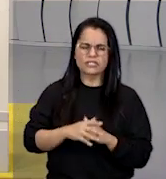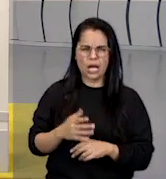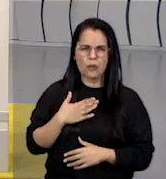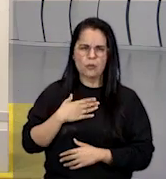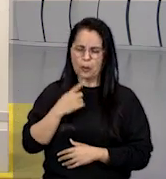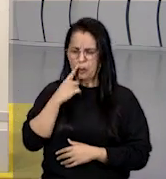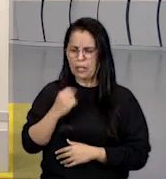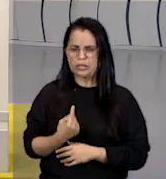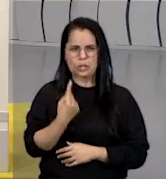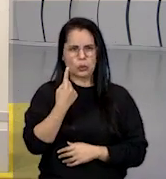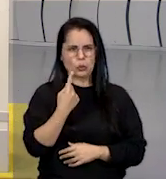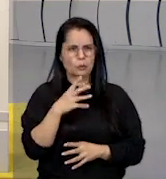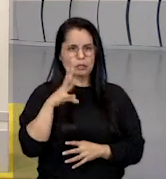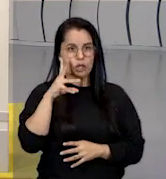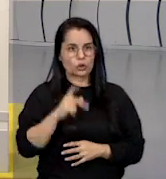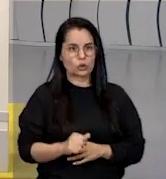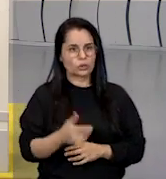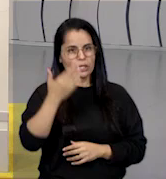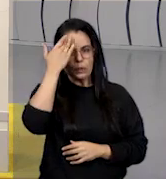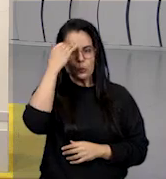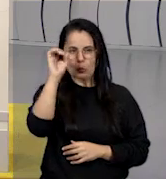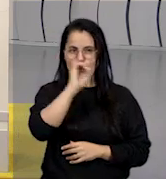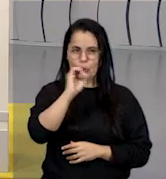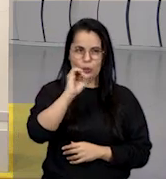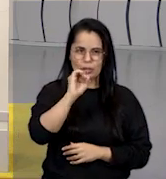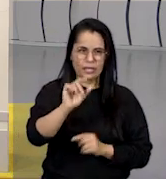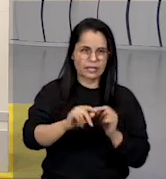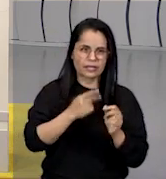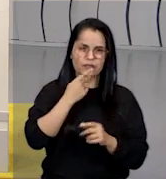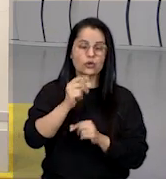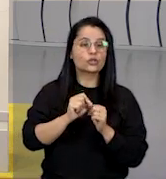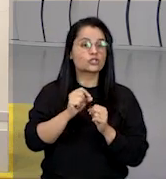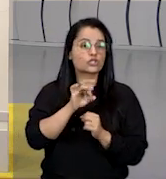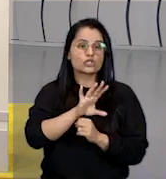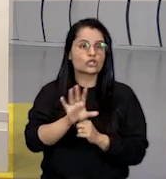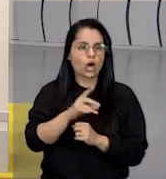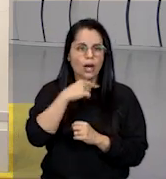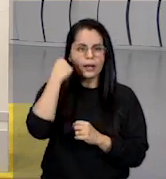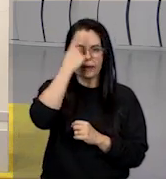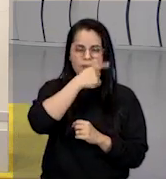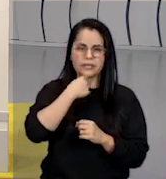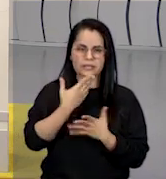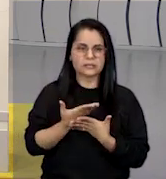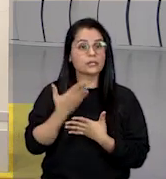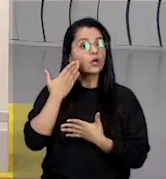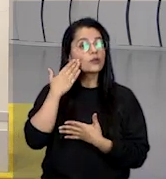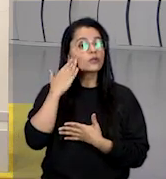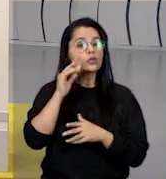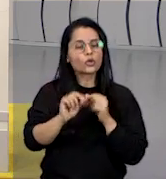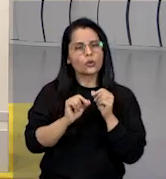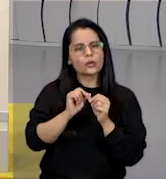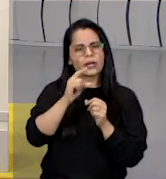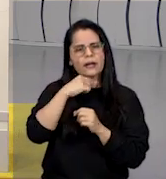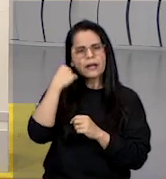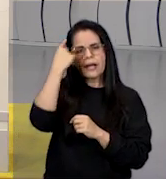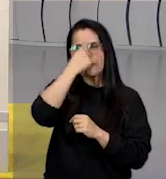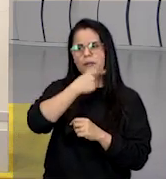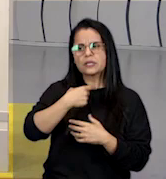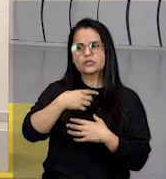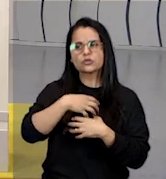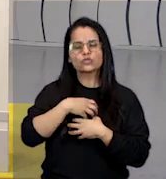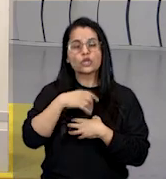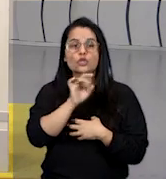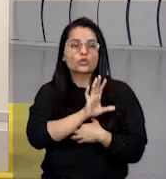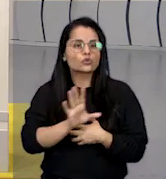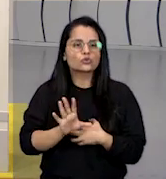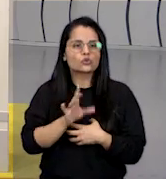assim, ó, o meu está inteiro. Ele não entendeu nada porque que falou que só tinha cabeça. Então, nós vamos entender que cabeça é uma forma que não